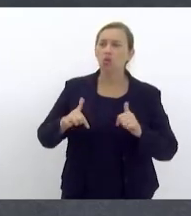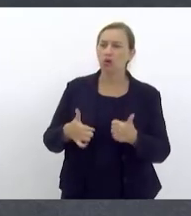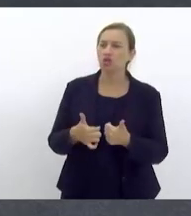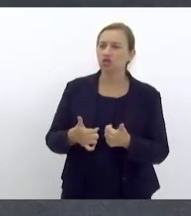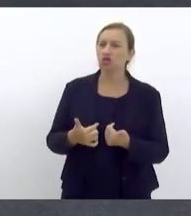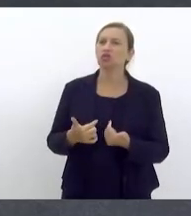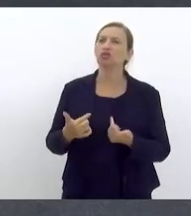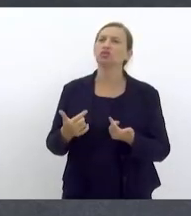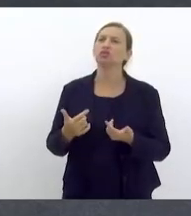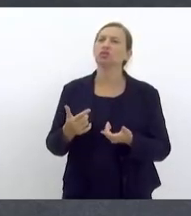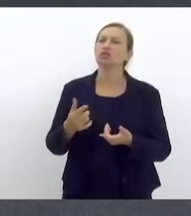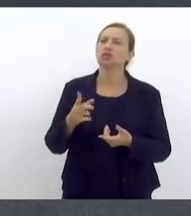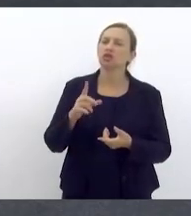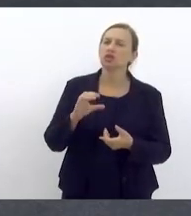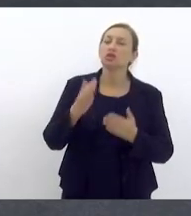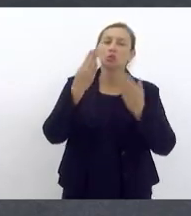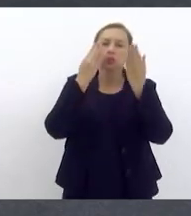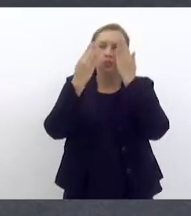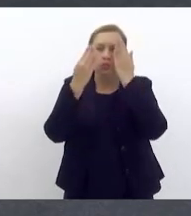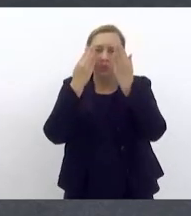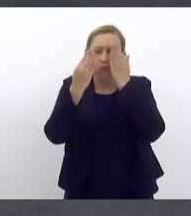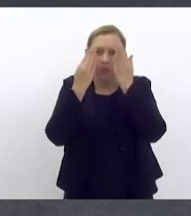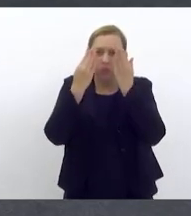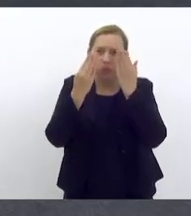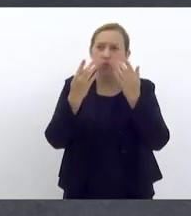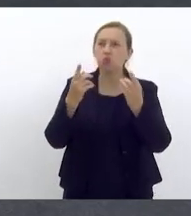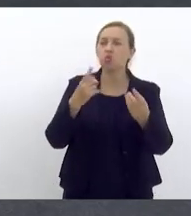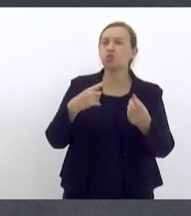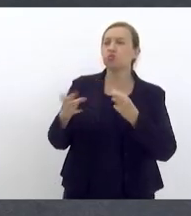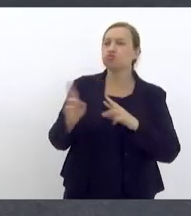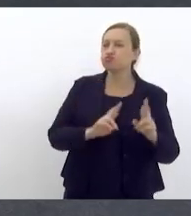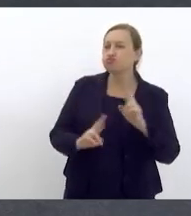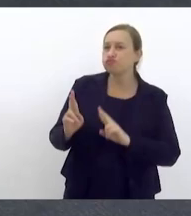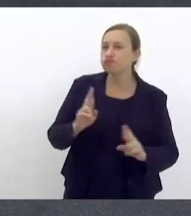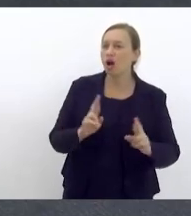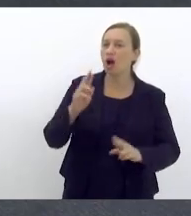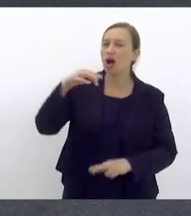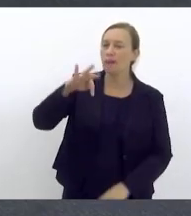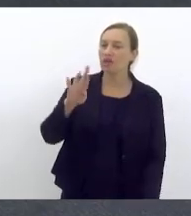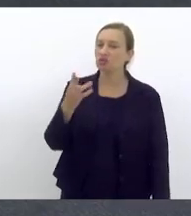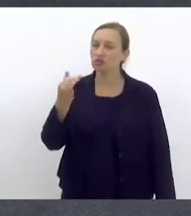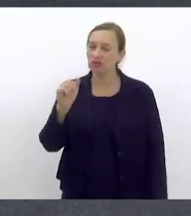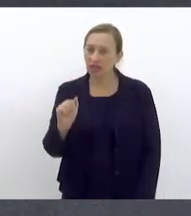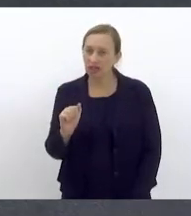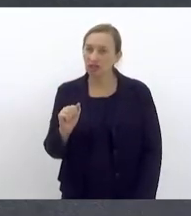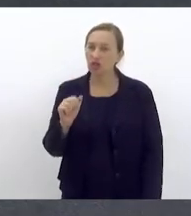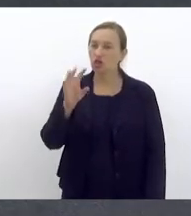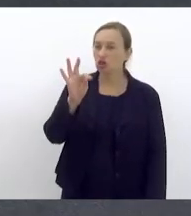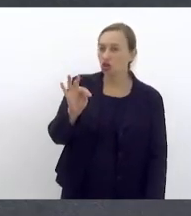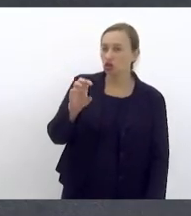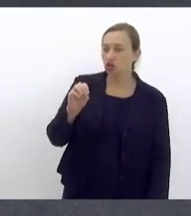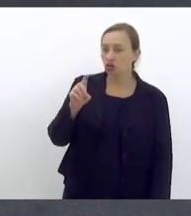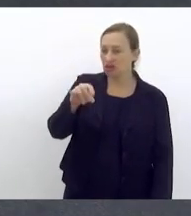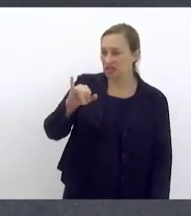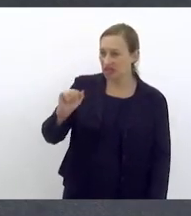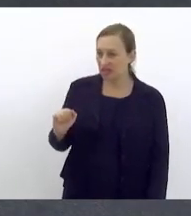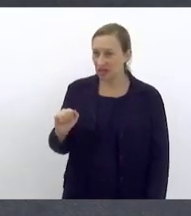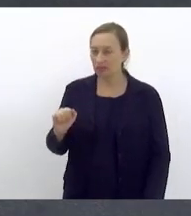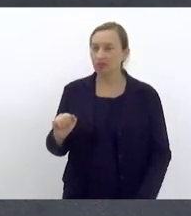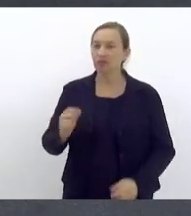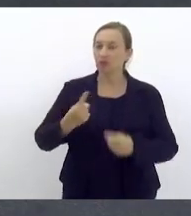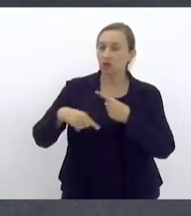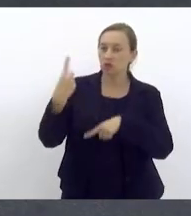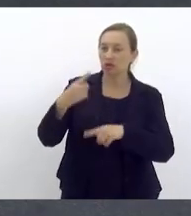desses ciclos de psicólogos com relação a masculinidade tóxica isso é Central para superação